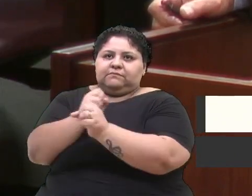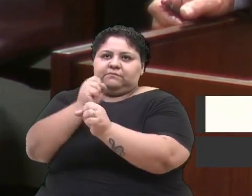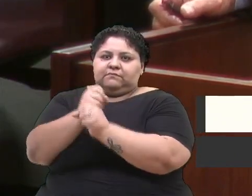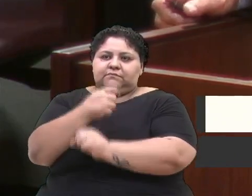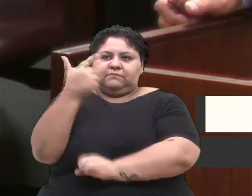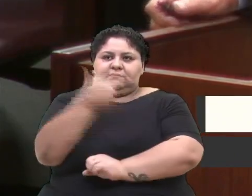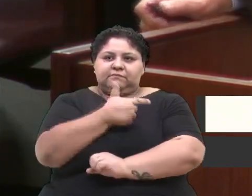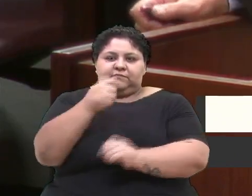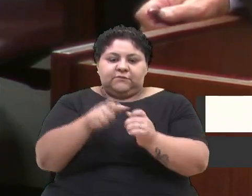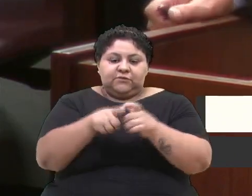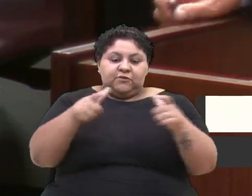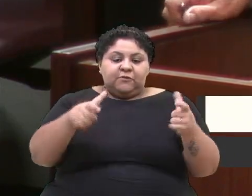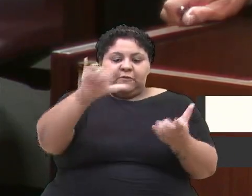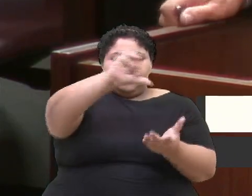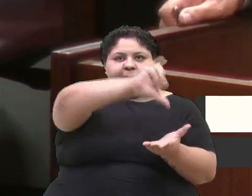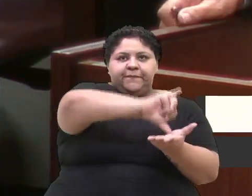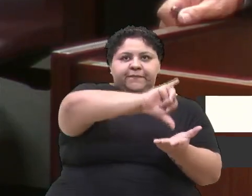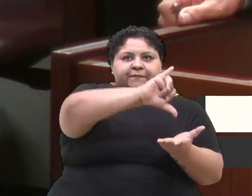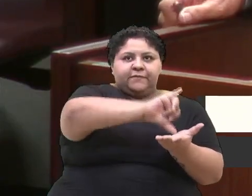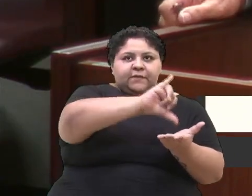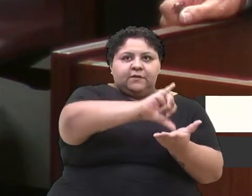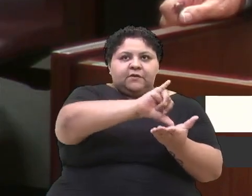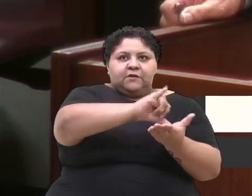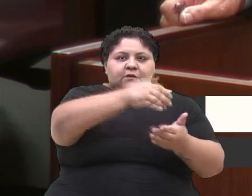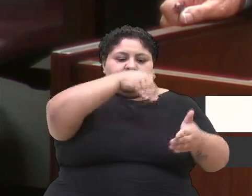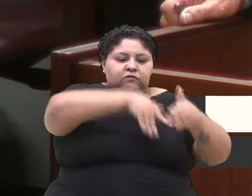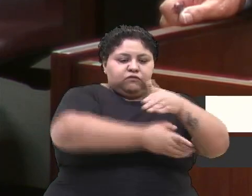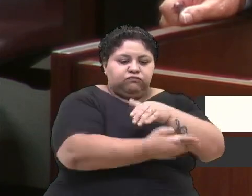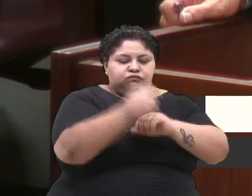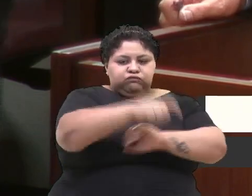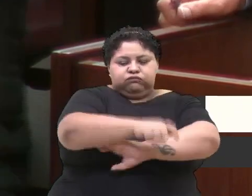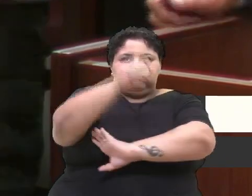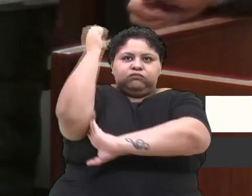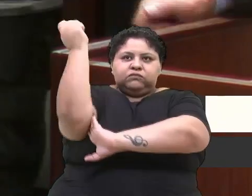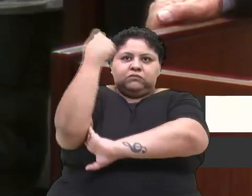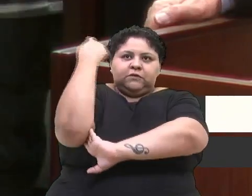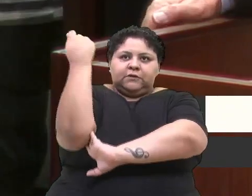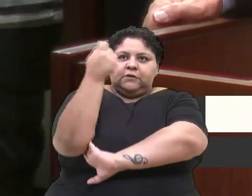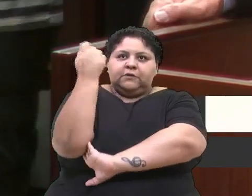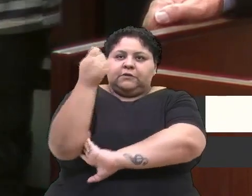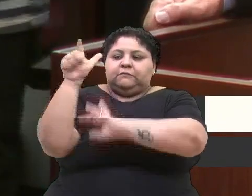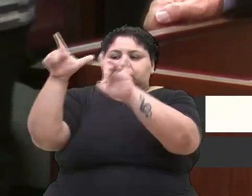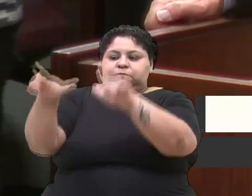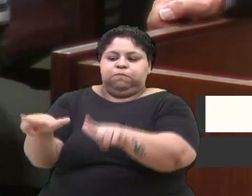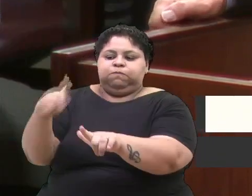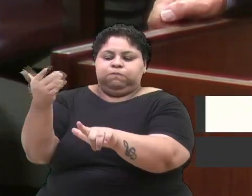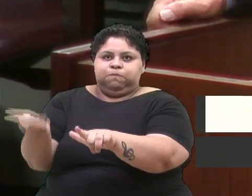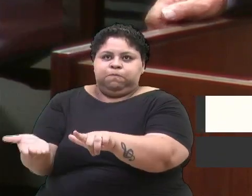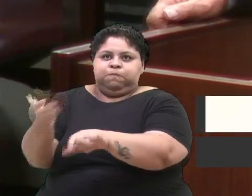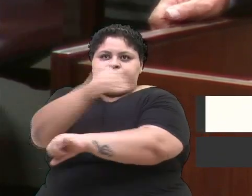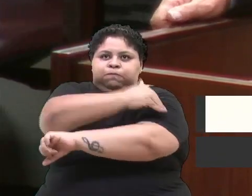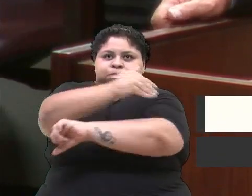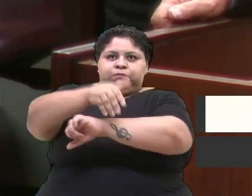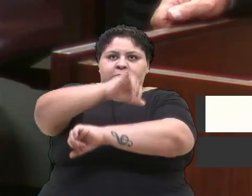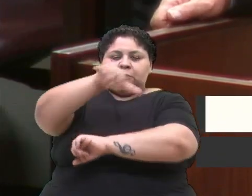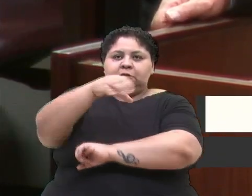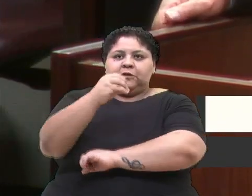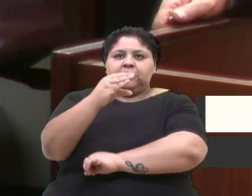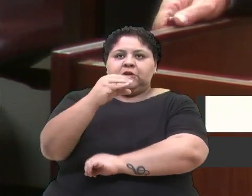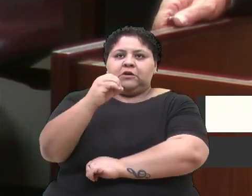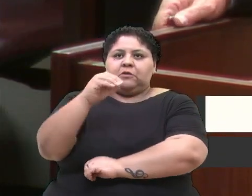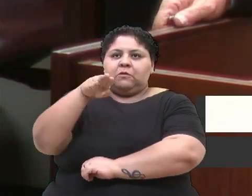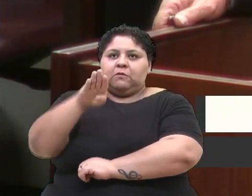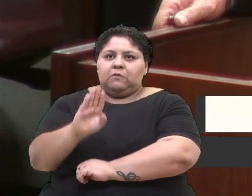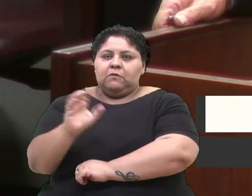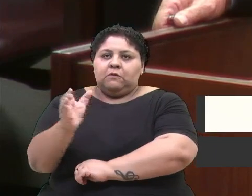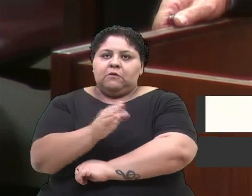maior central de abastecimento do Rio Grande do Sul, localizada na rua Jacob Lucchesi,